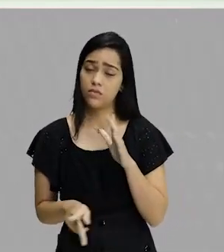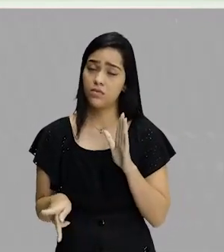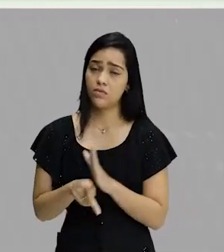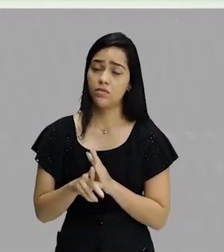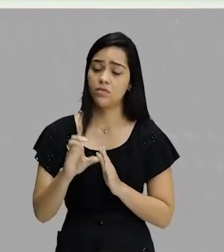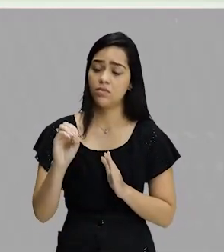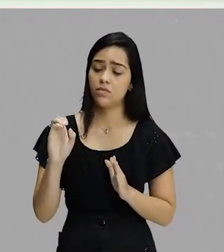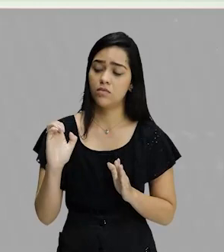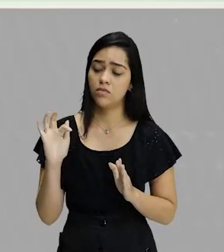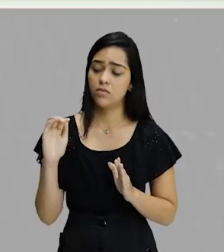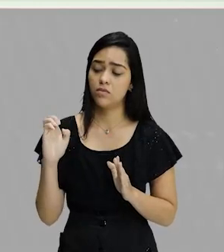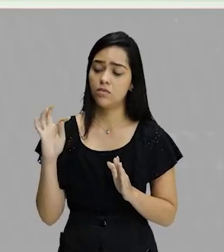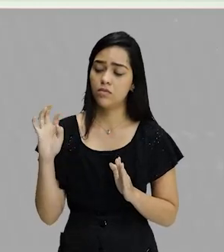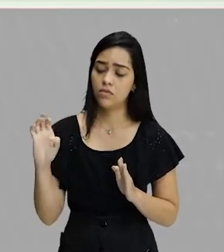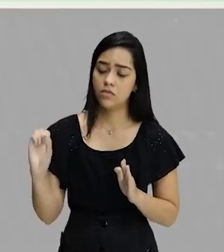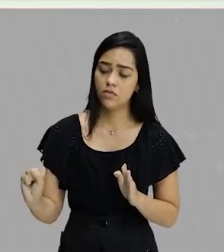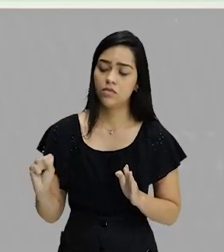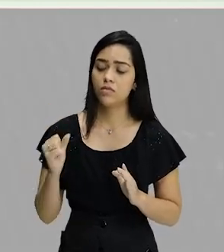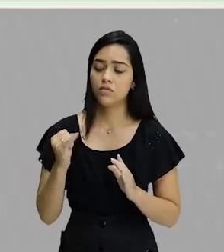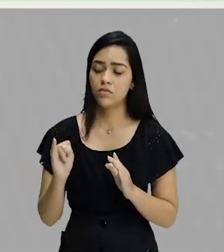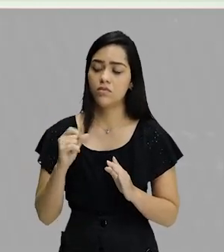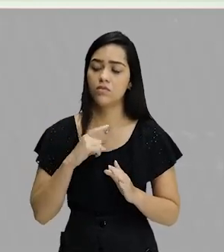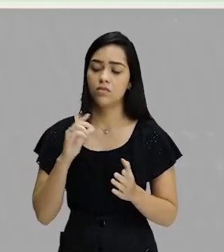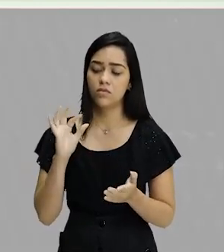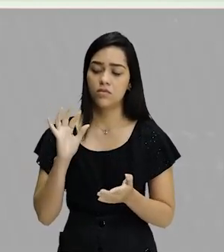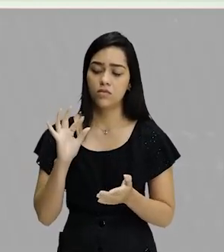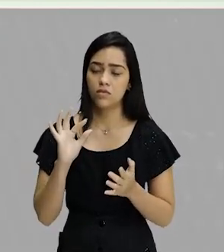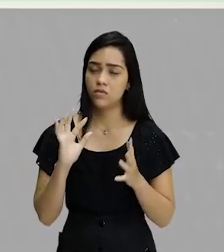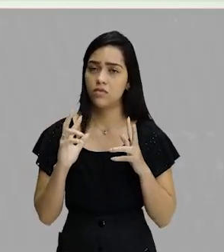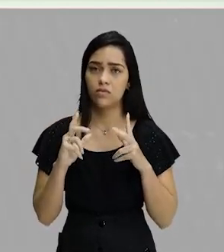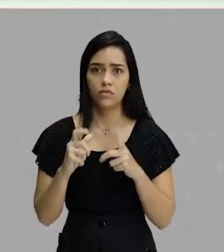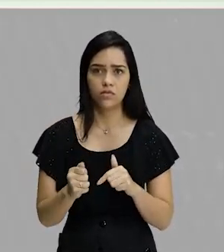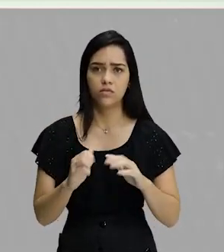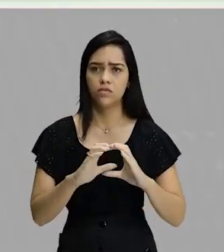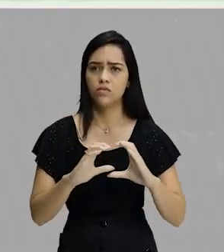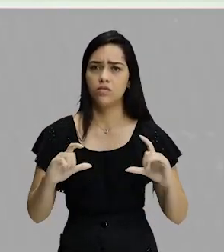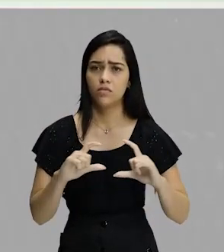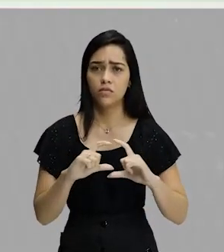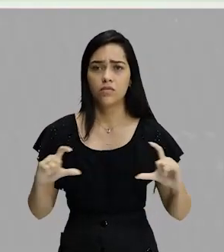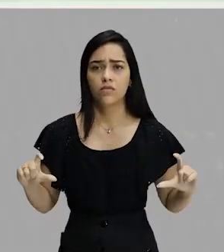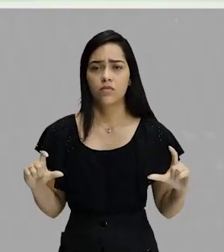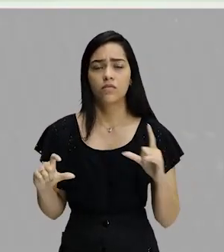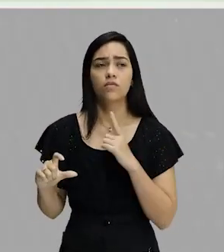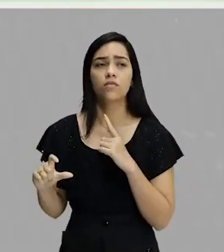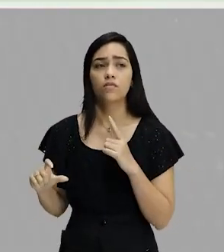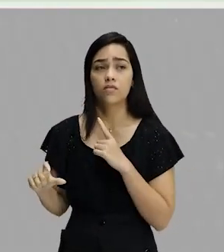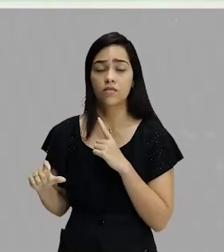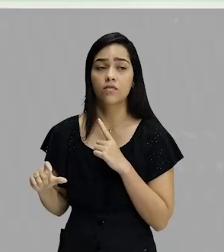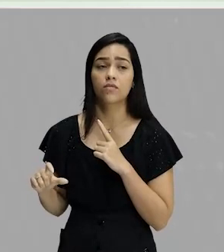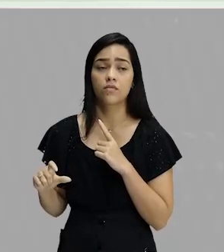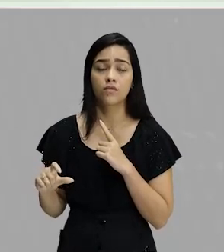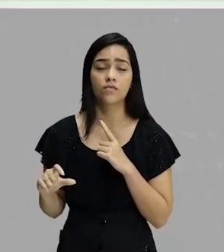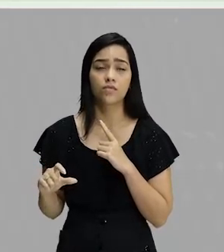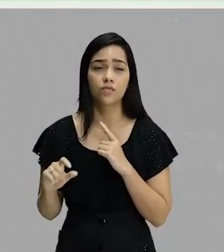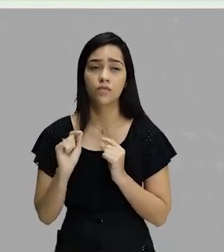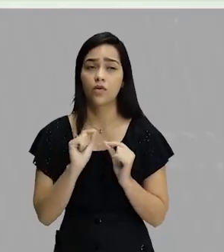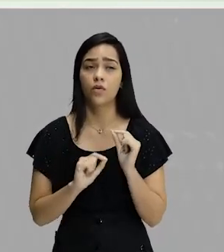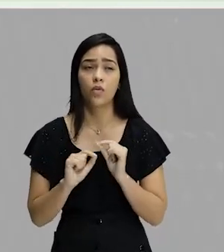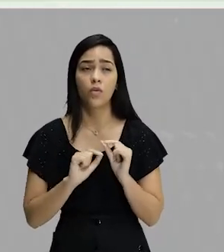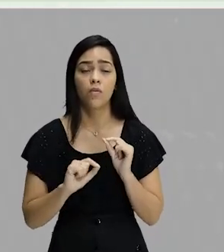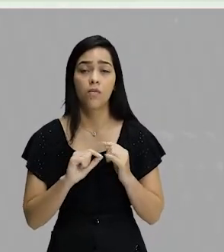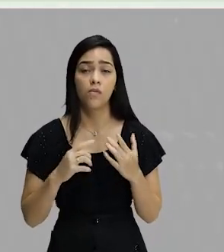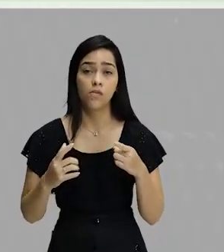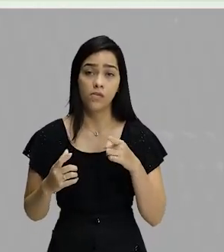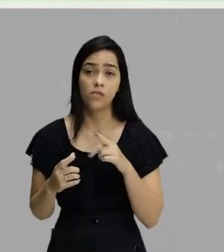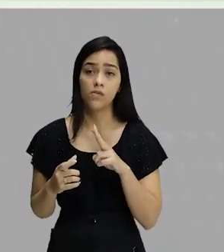coeficientes, são números reais. Tá? Então, se aqui é a forma geral, tá? É uma forma